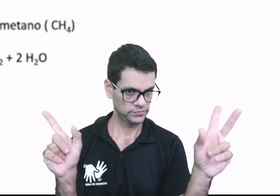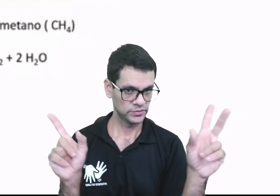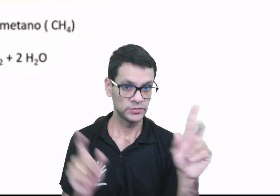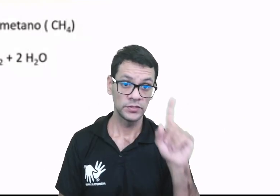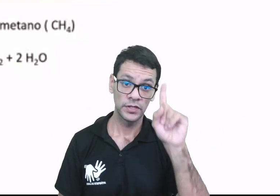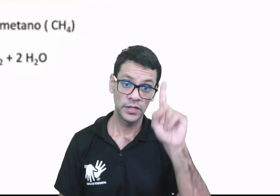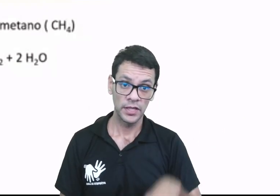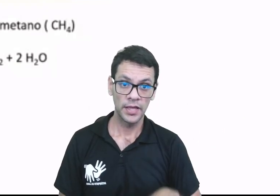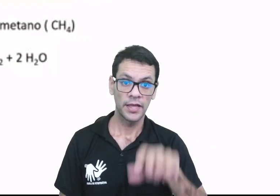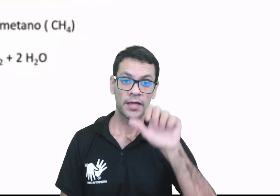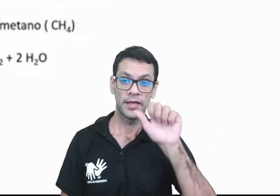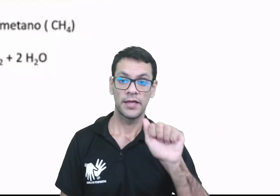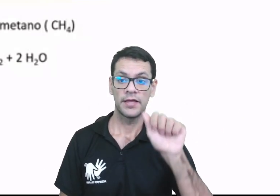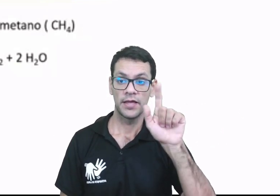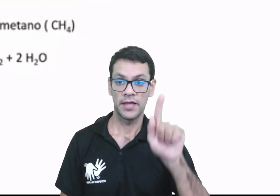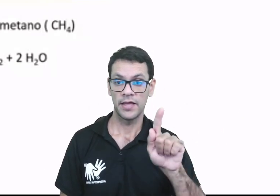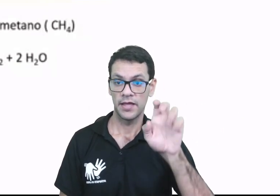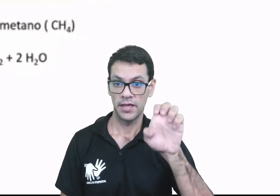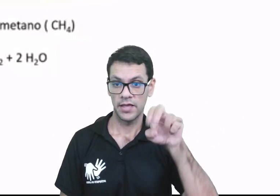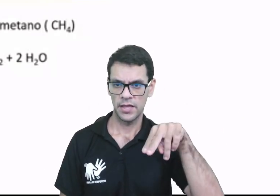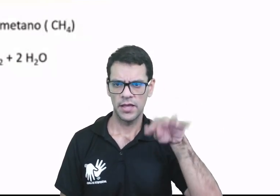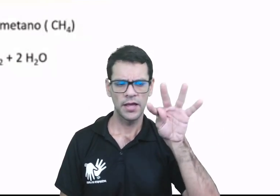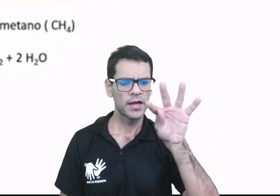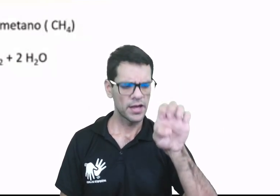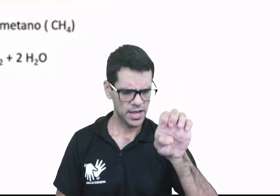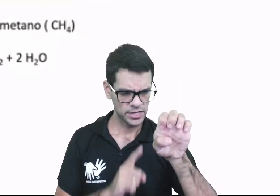é o agente redutor.